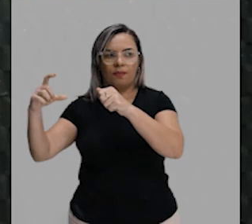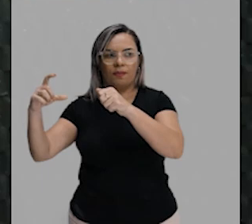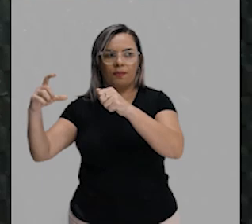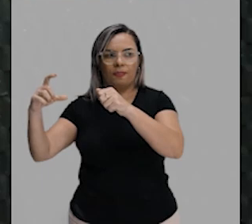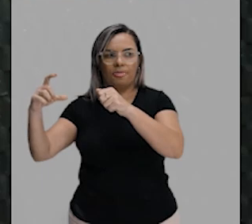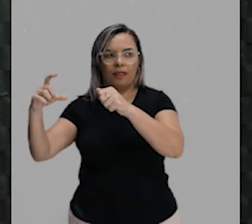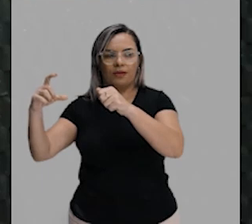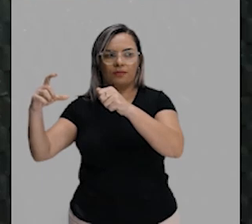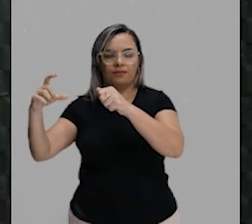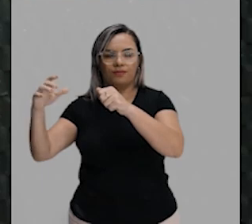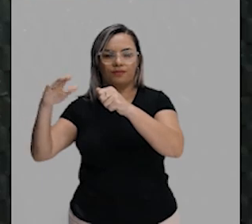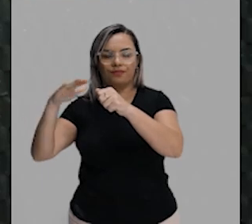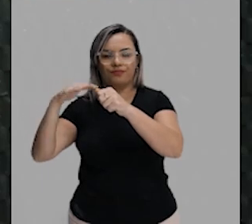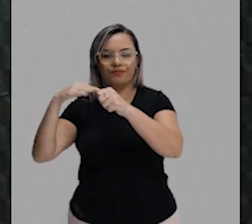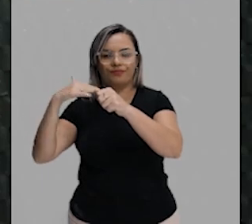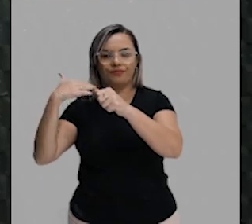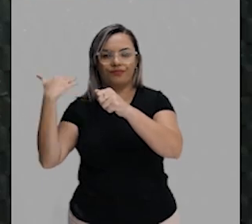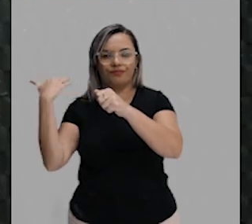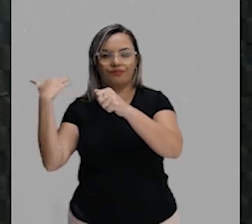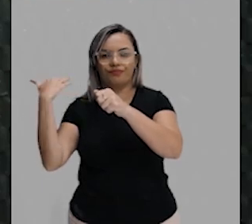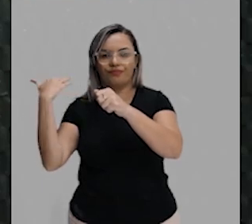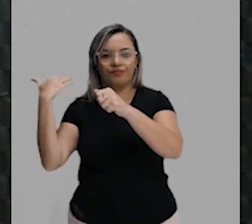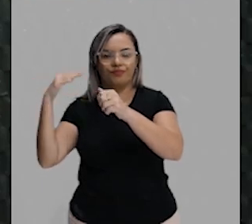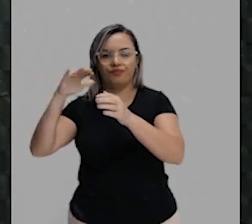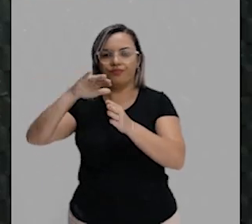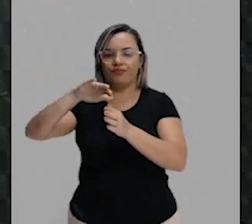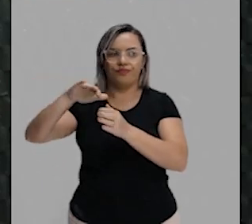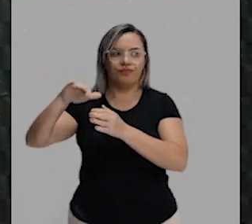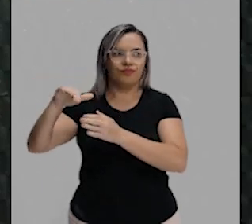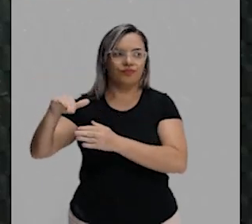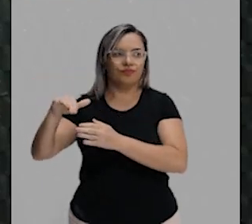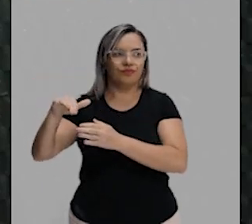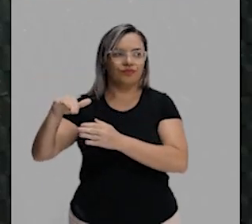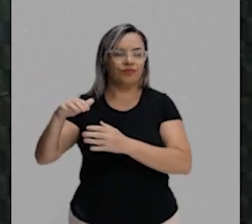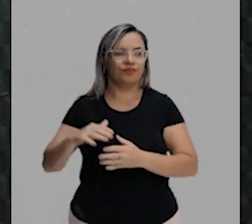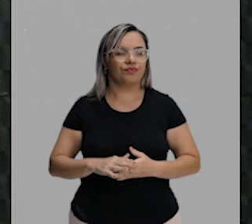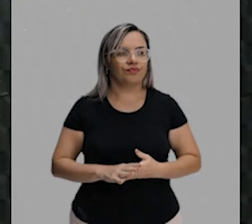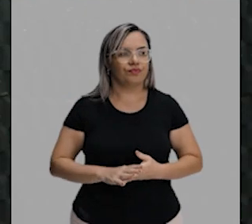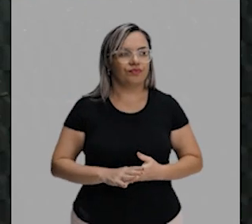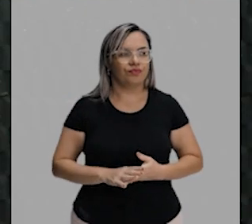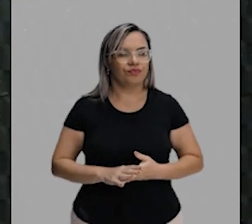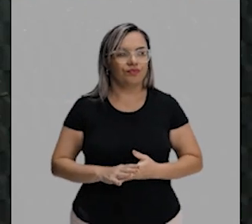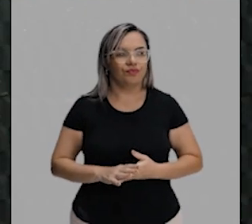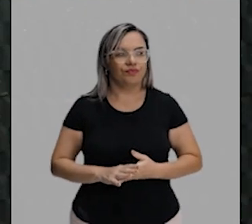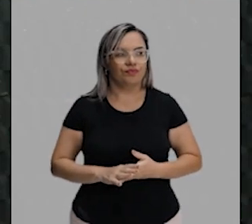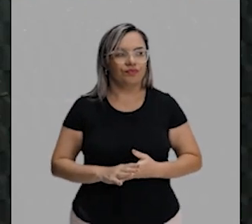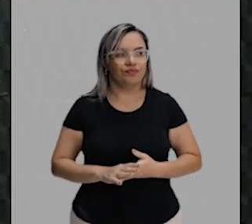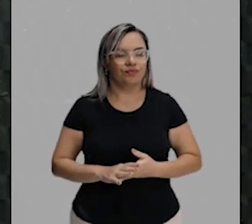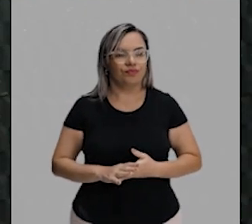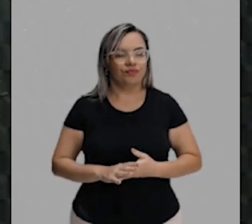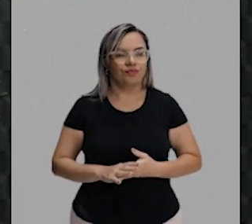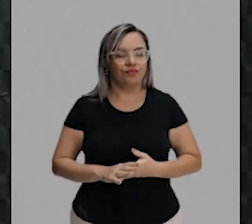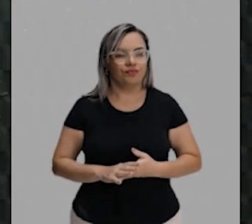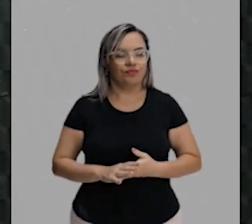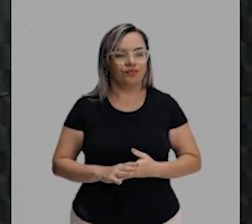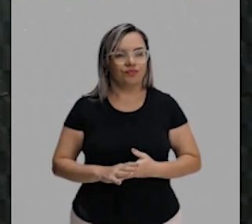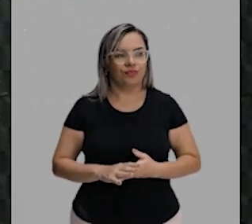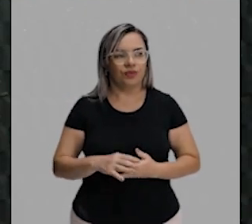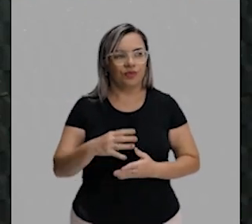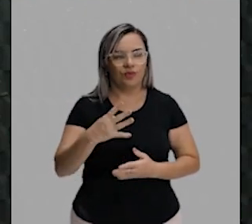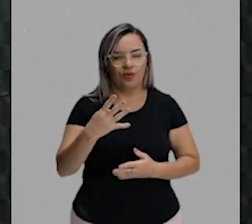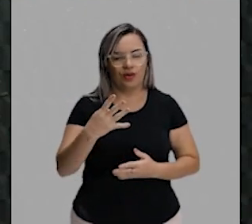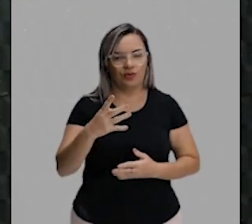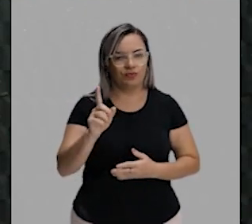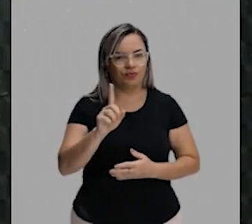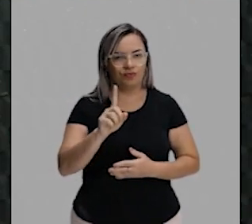Ele não vai contar, certo? Se ele não conta, ao invés de ser 4 aqui, não vai ser